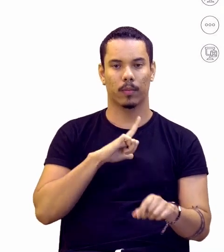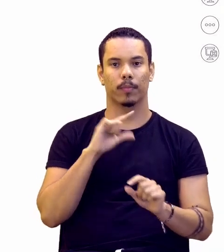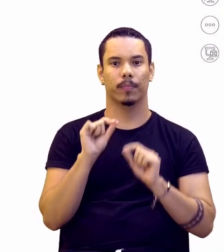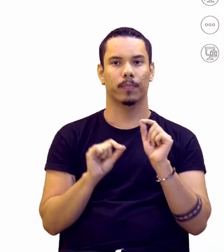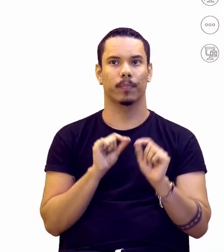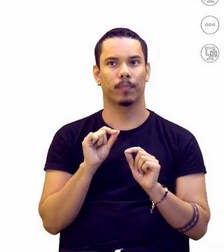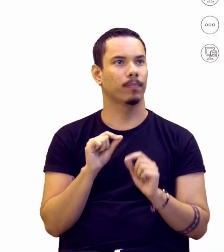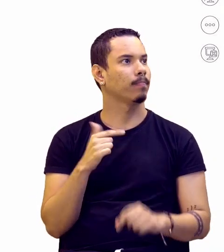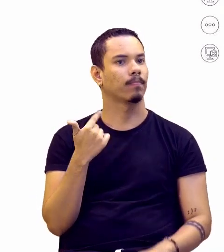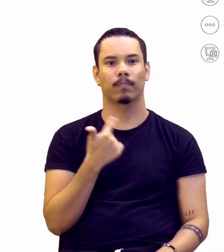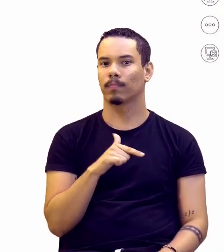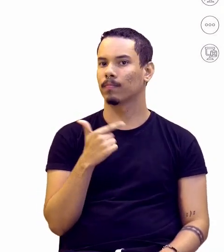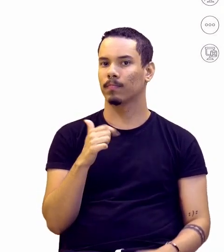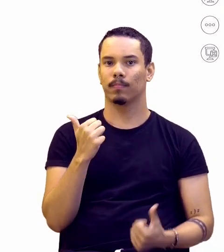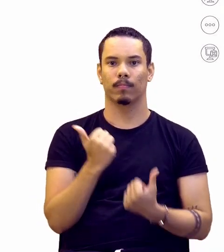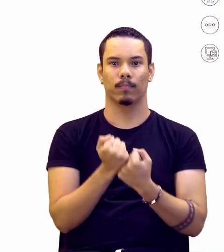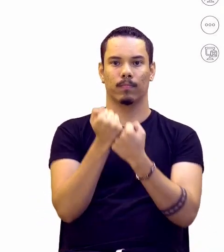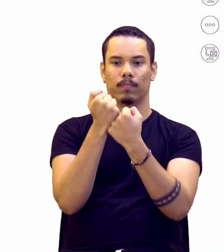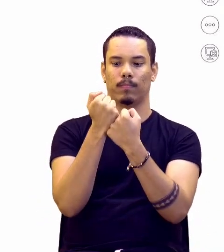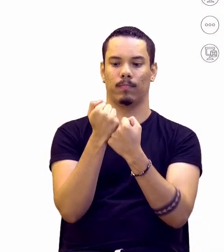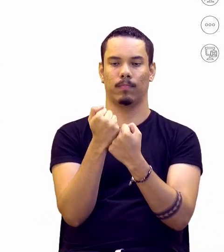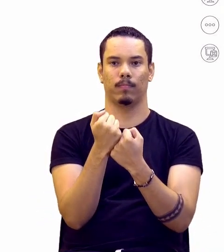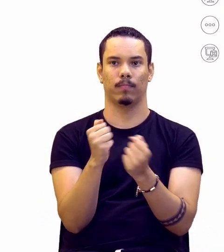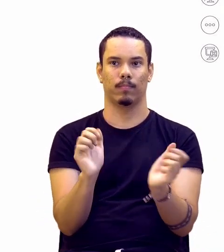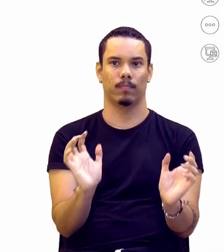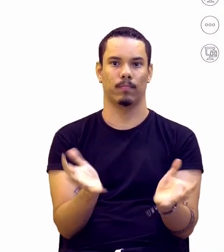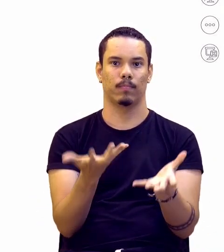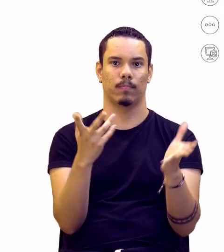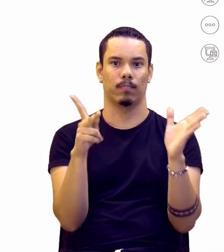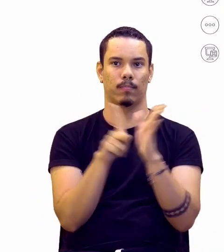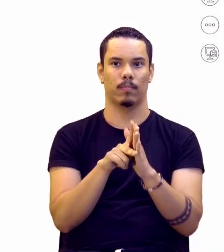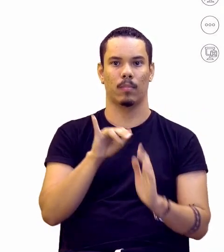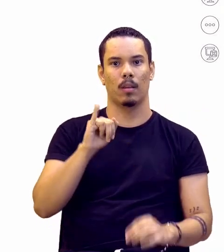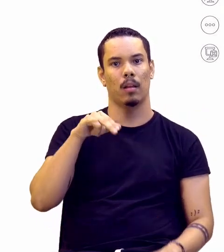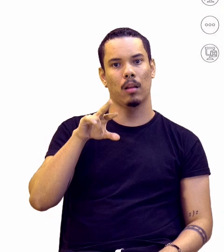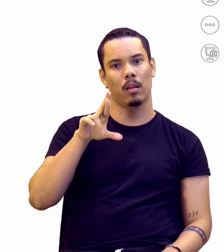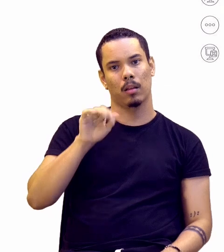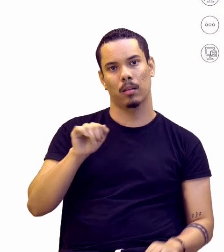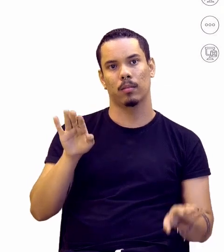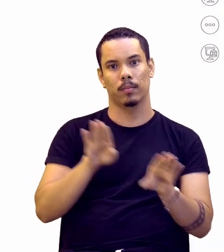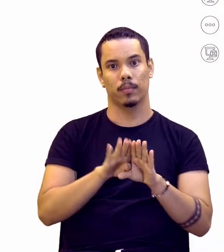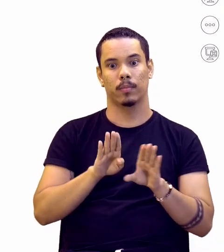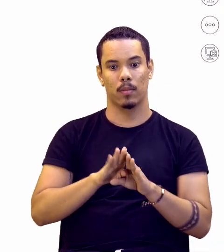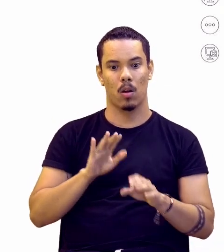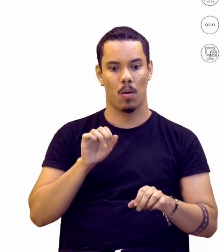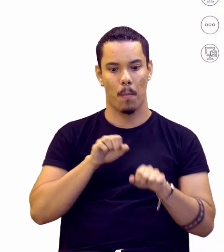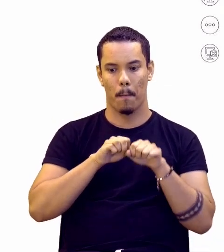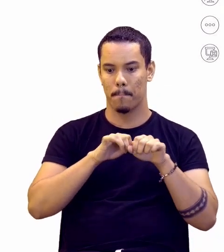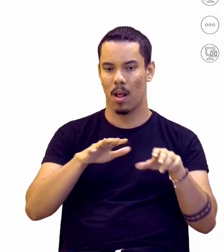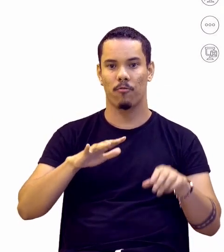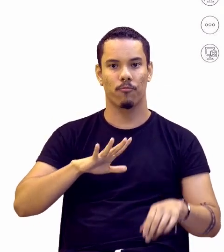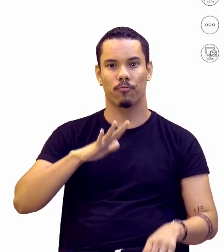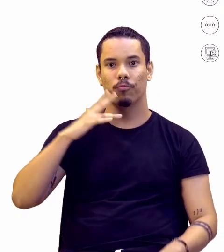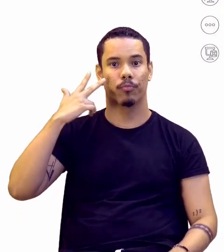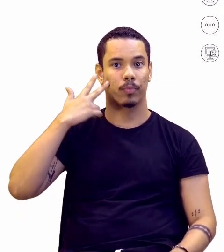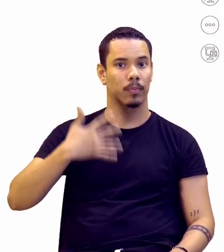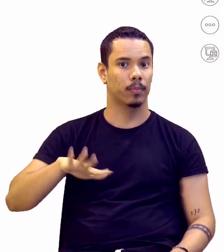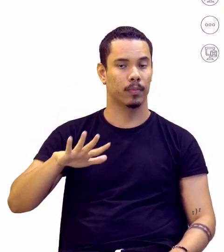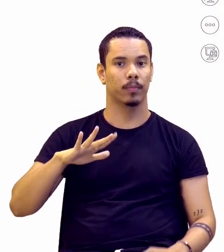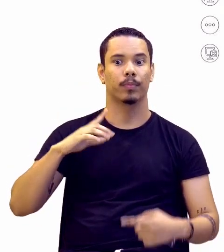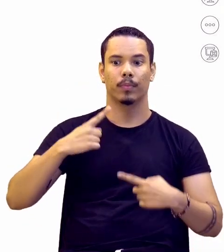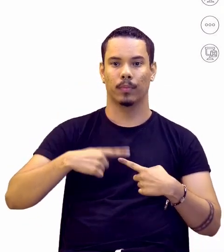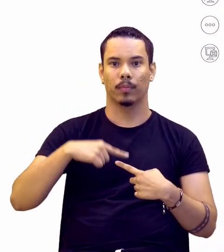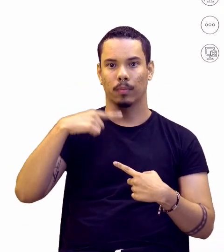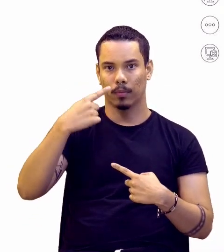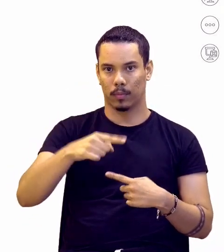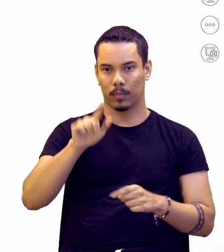não teve o apoio, né, de incentivo ali do INCRA na organização, na ocupação dessas terras, foi espontânea. E mesmo depois que essas